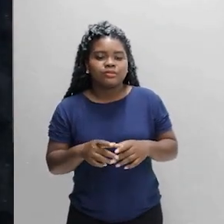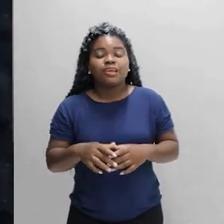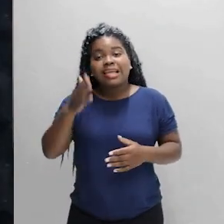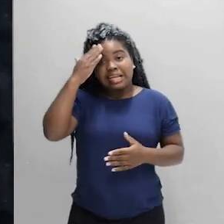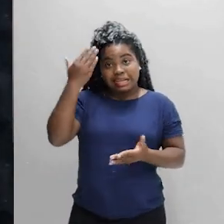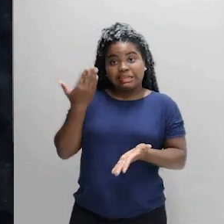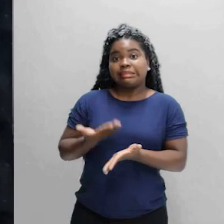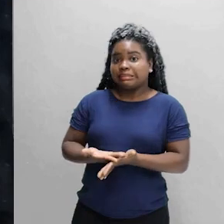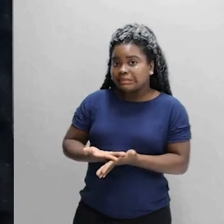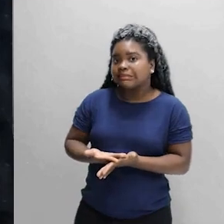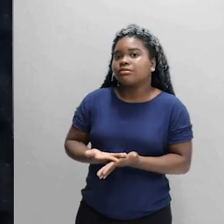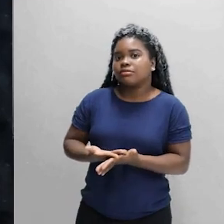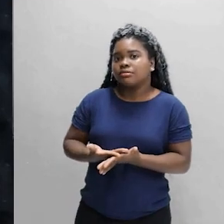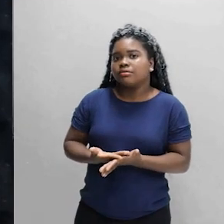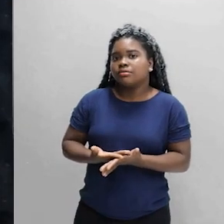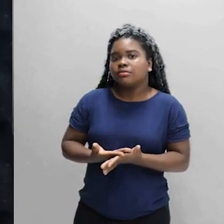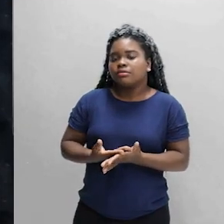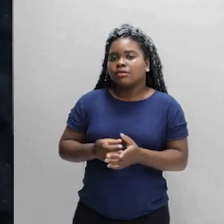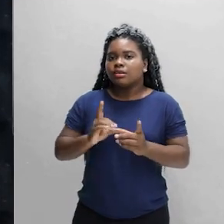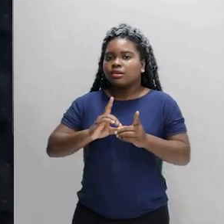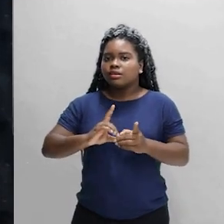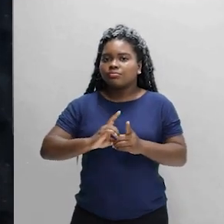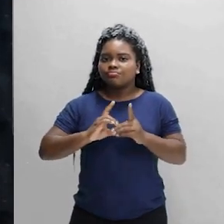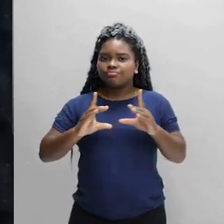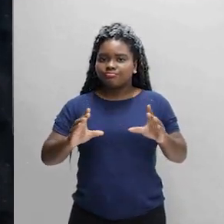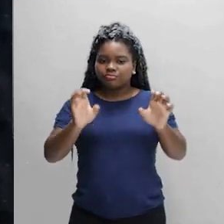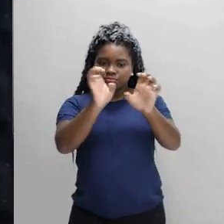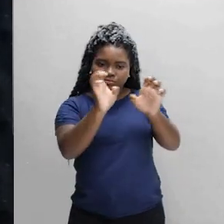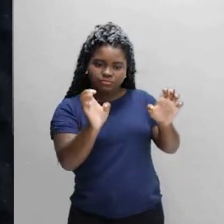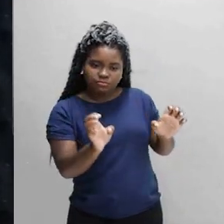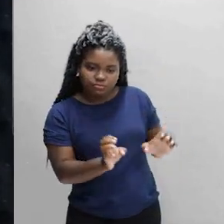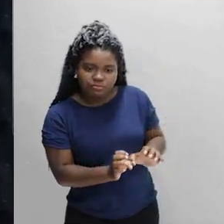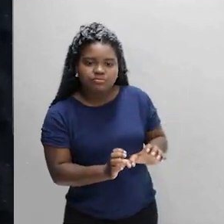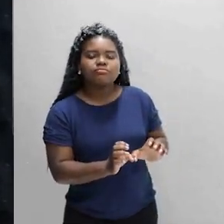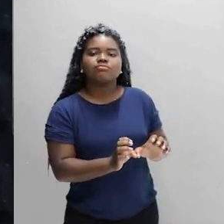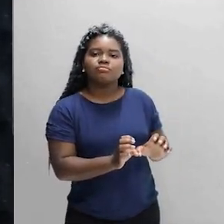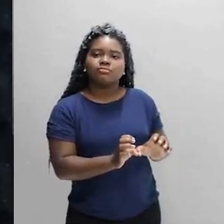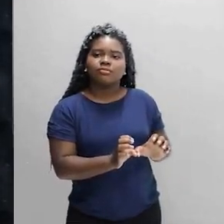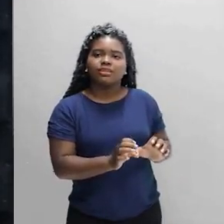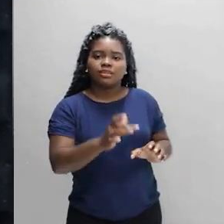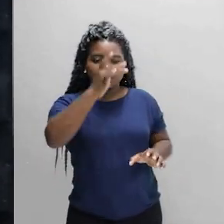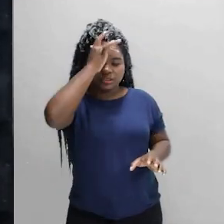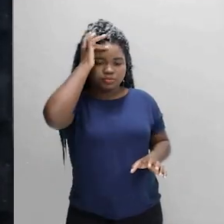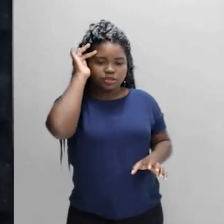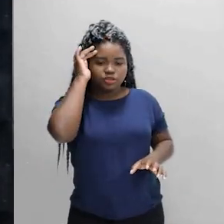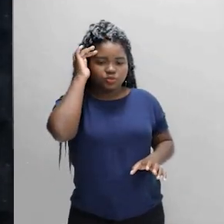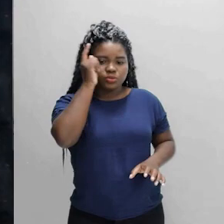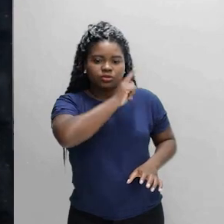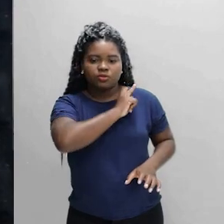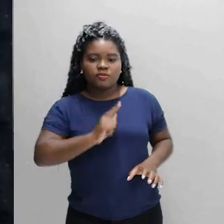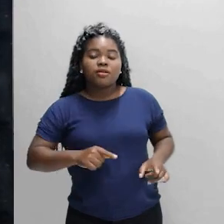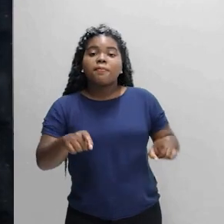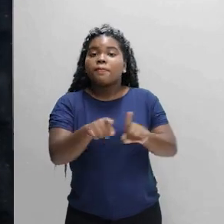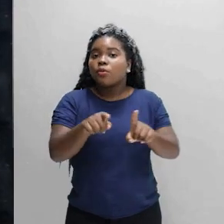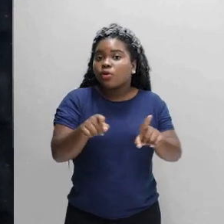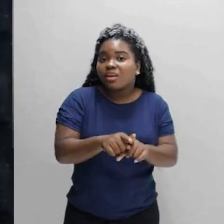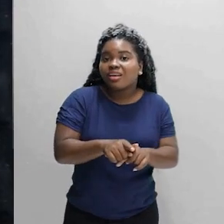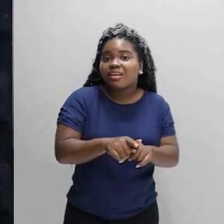um arranjo institucional, onde as pessoas que governam, governam porque são eleitas.